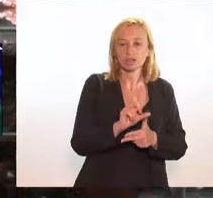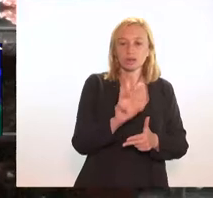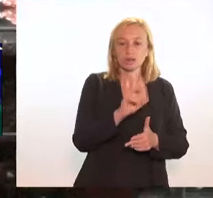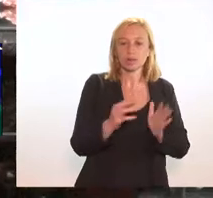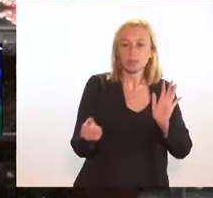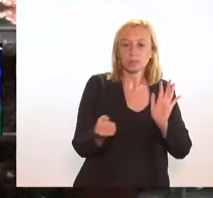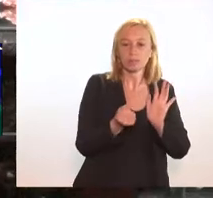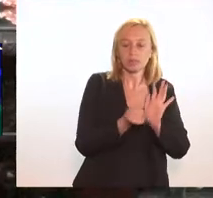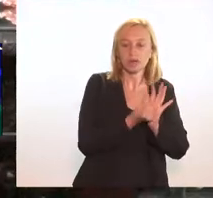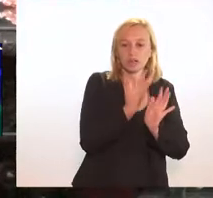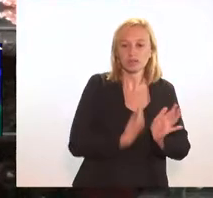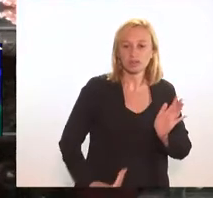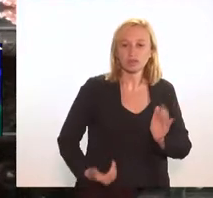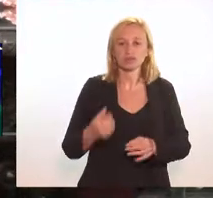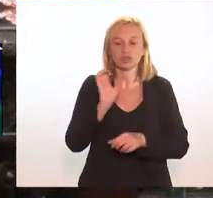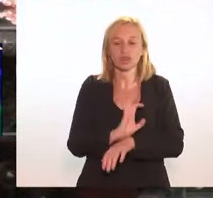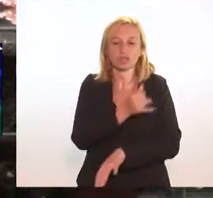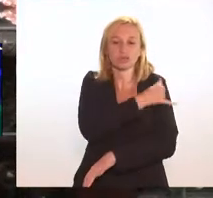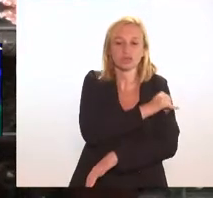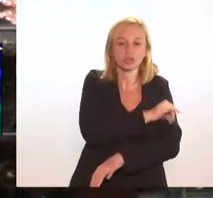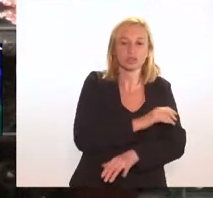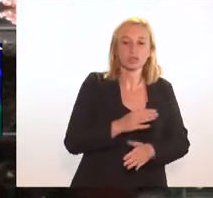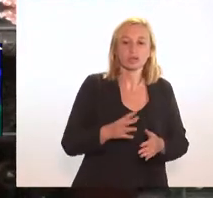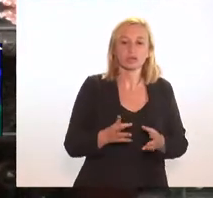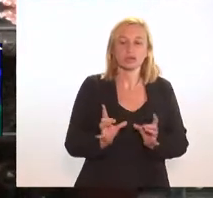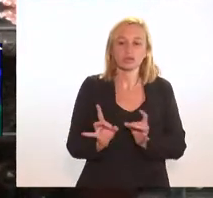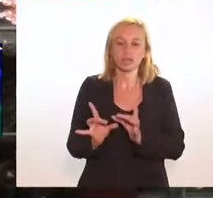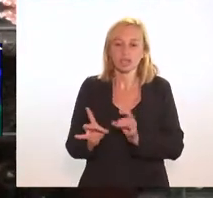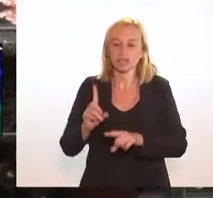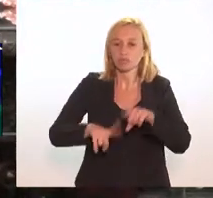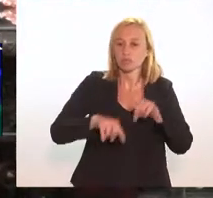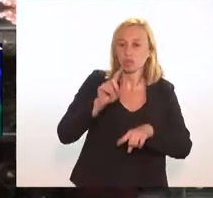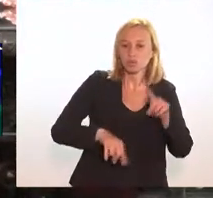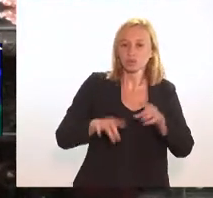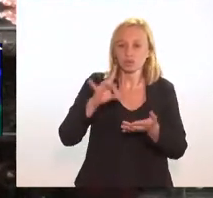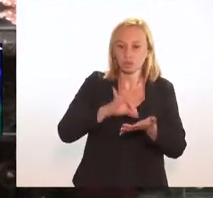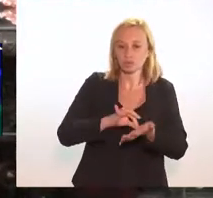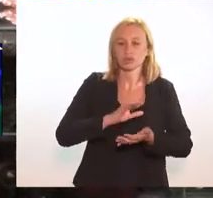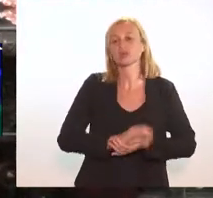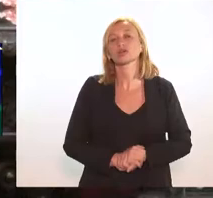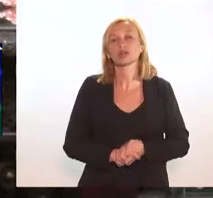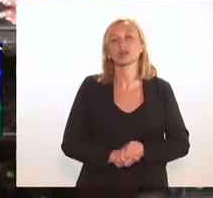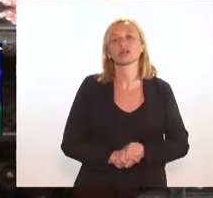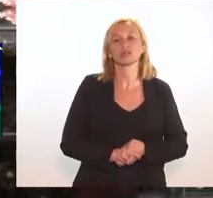governo do Estado do Rio de Janeiro para a comercialização de produtos oficiais.